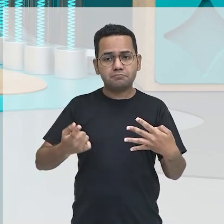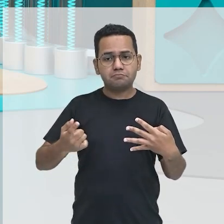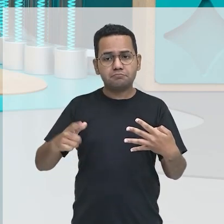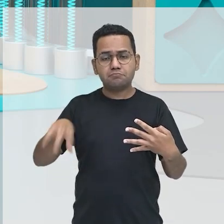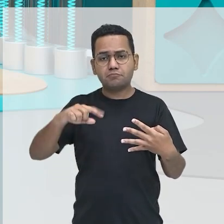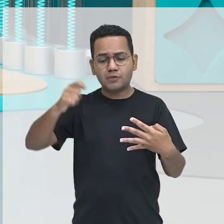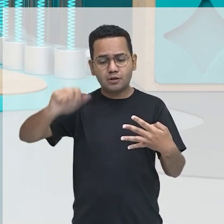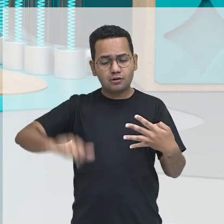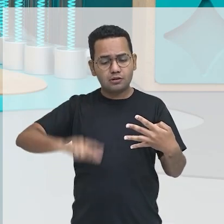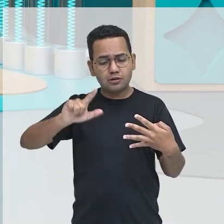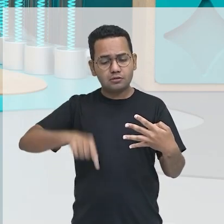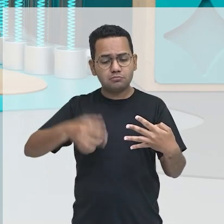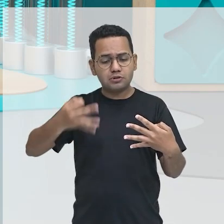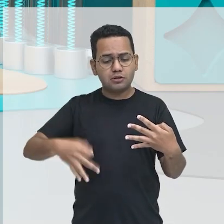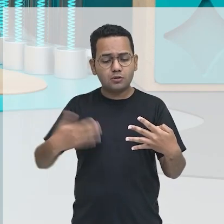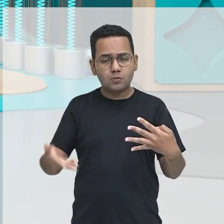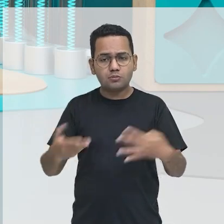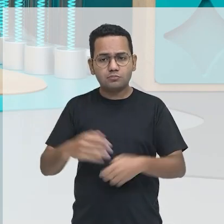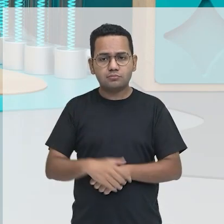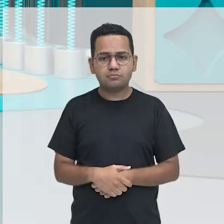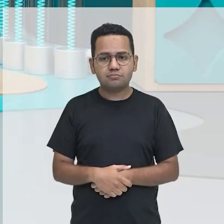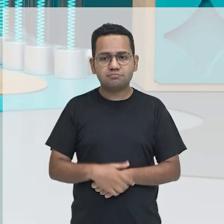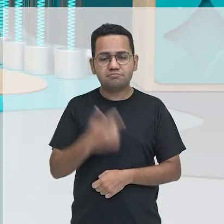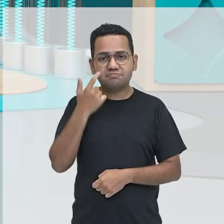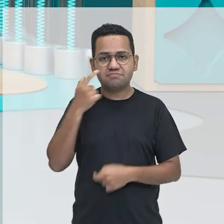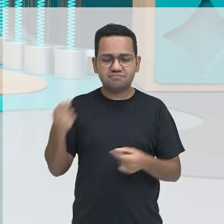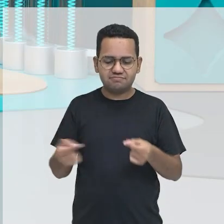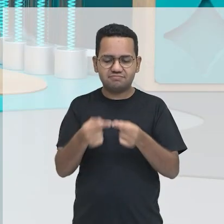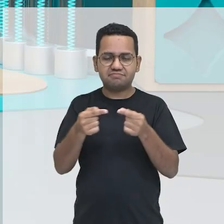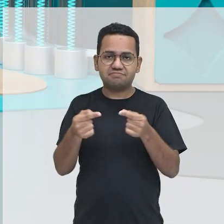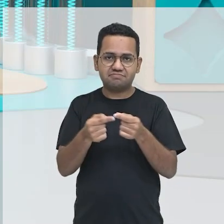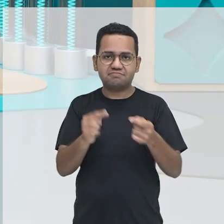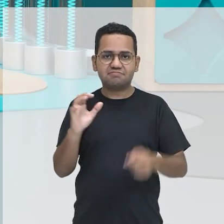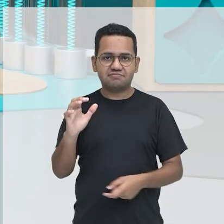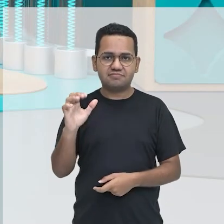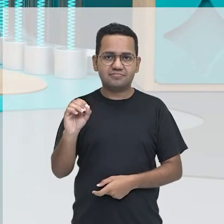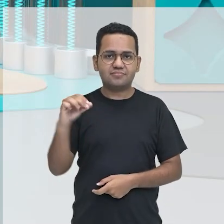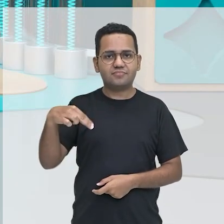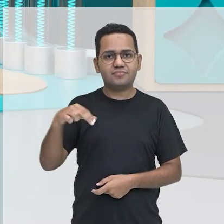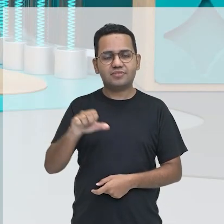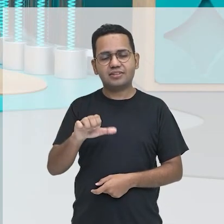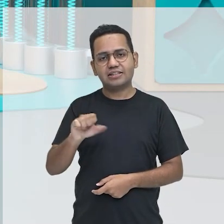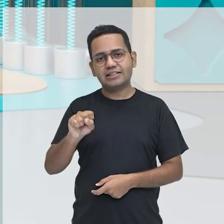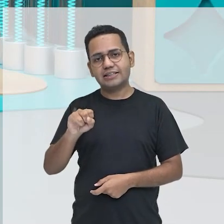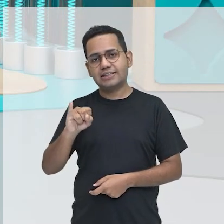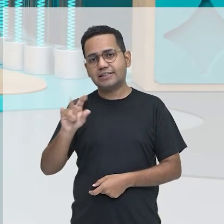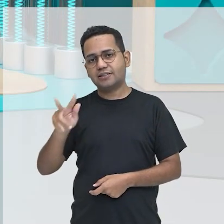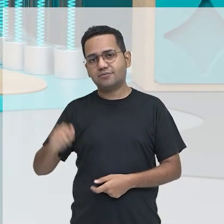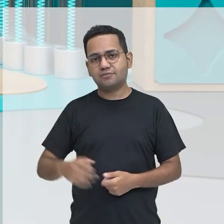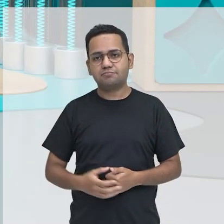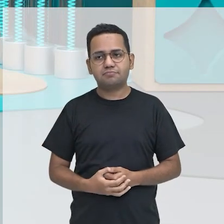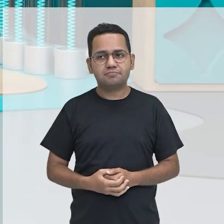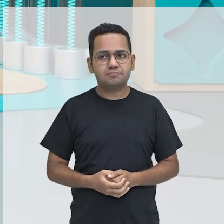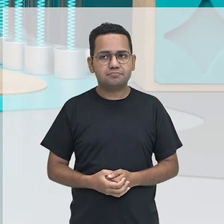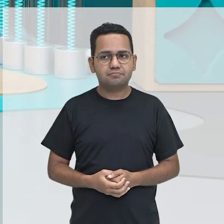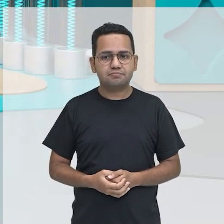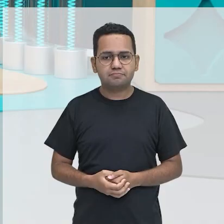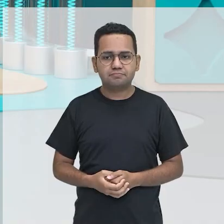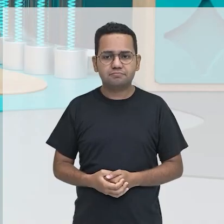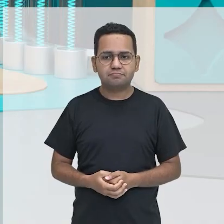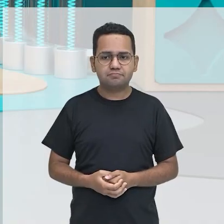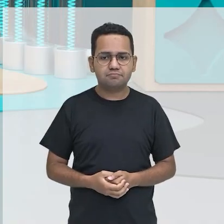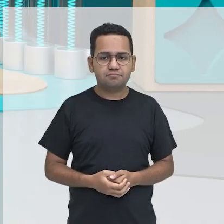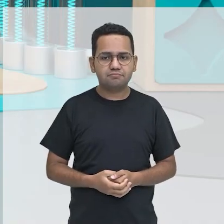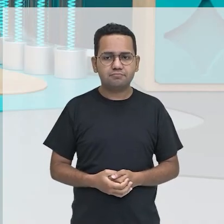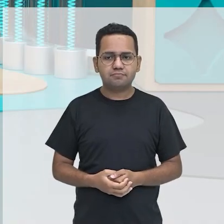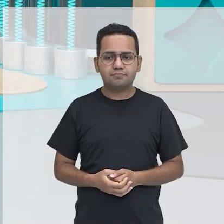Qual dessas aqui? Vou mostrar a resposta. É uma concessiva. Oração subordinada concessiva, porque ela